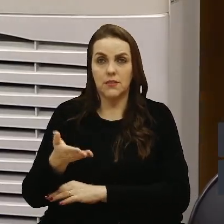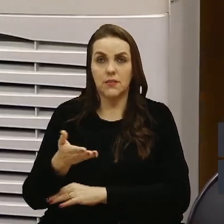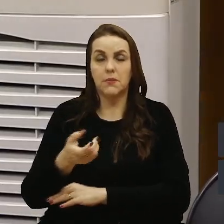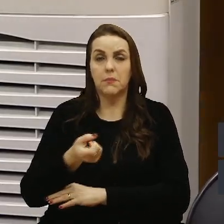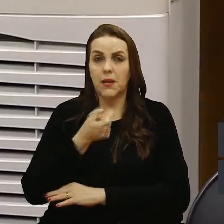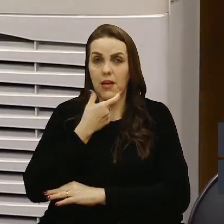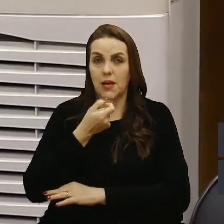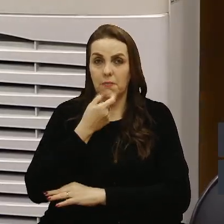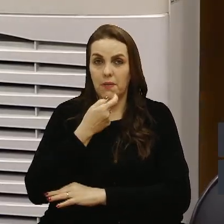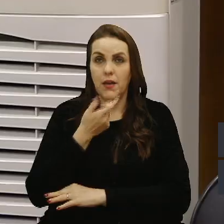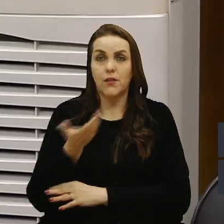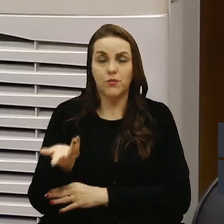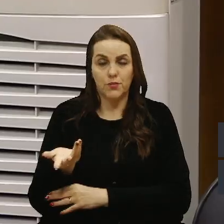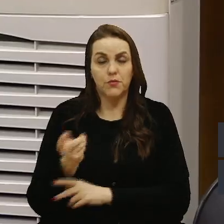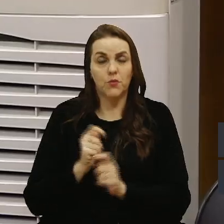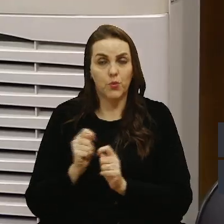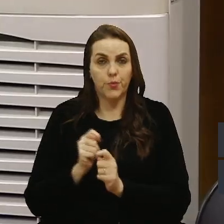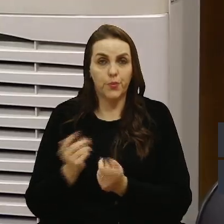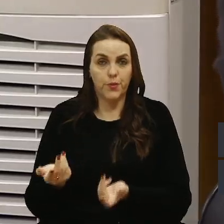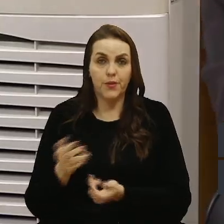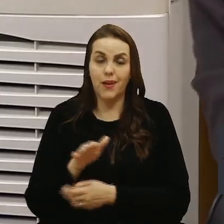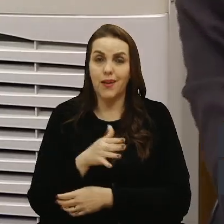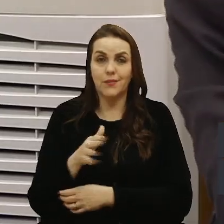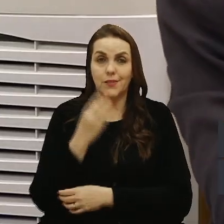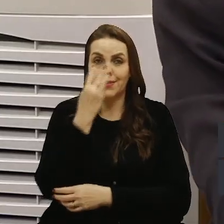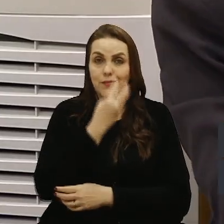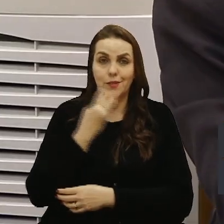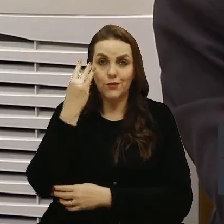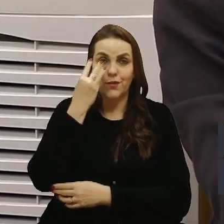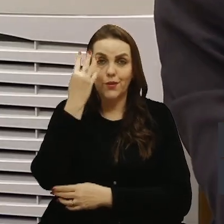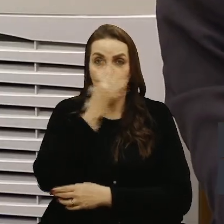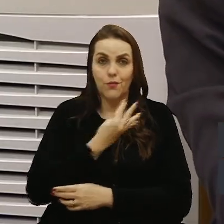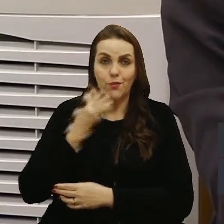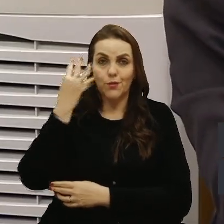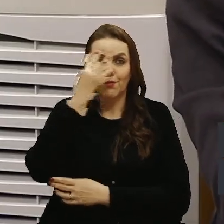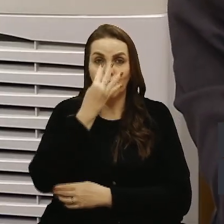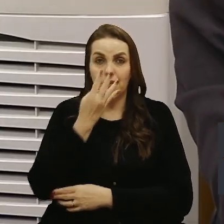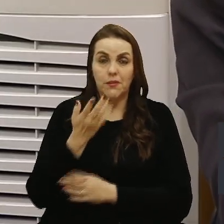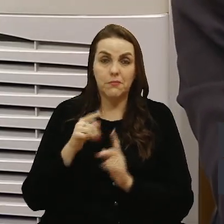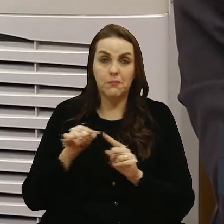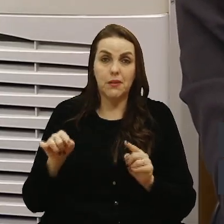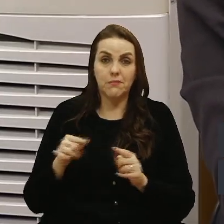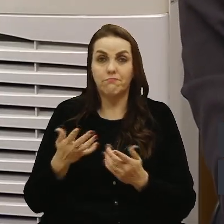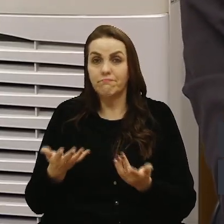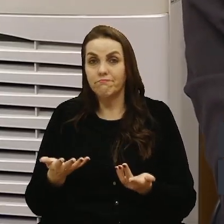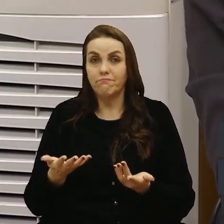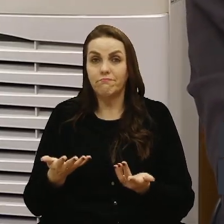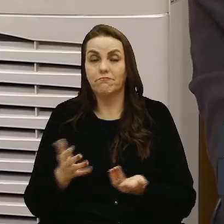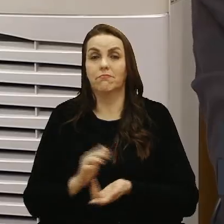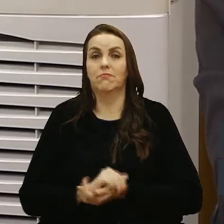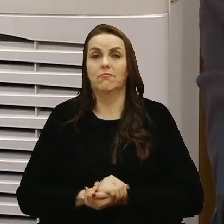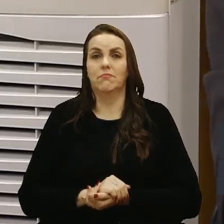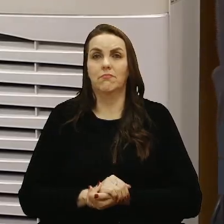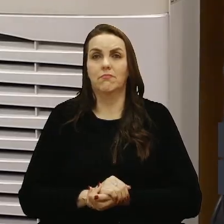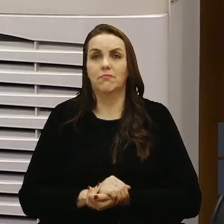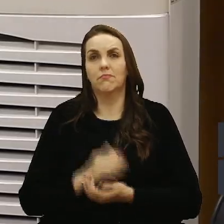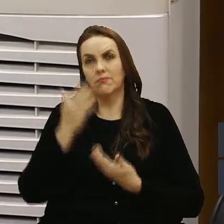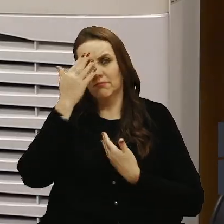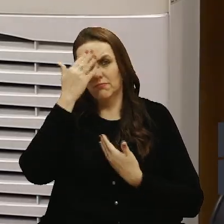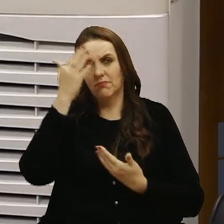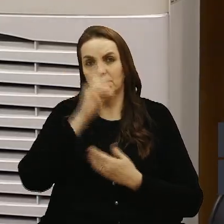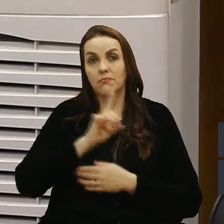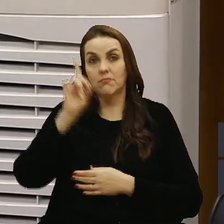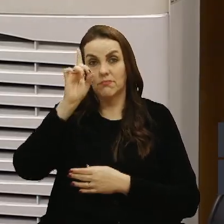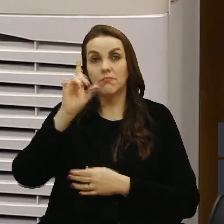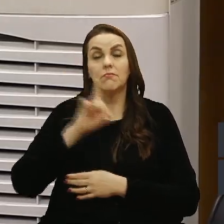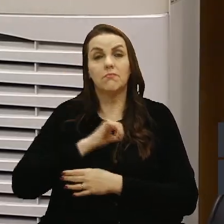medicamentos controlados. Às vezes fico 3 horas, 4 horas, mas agradeço a Deus que